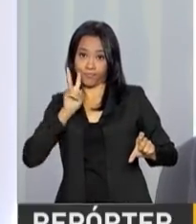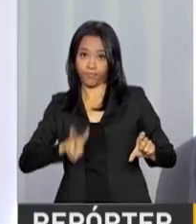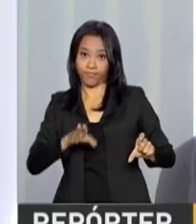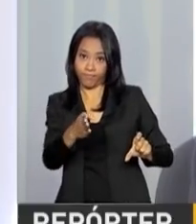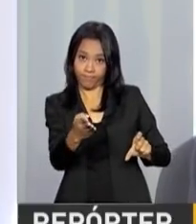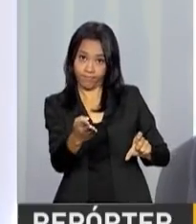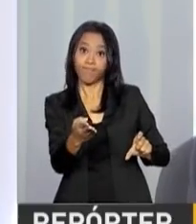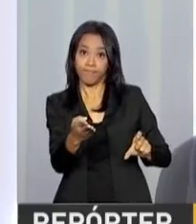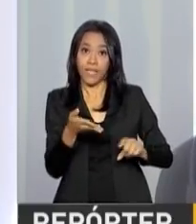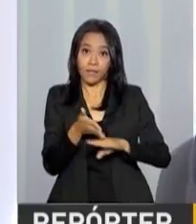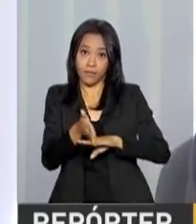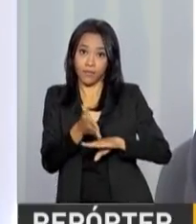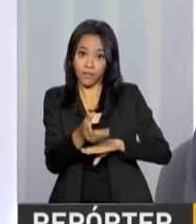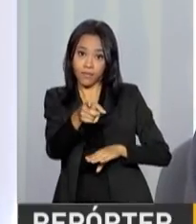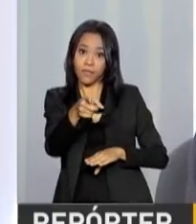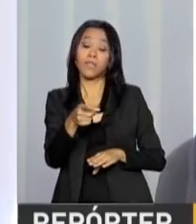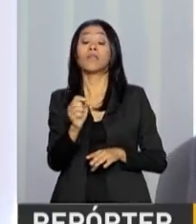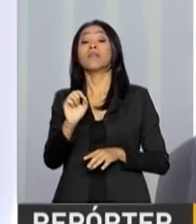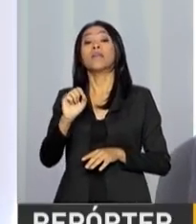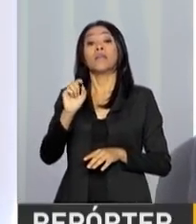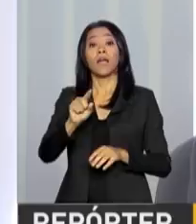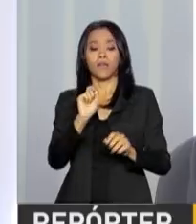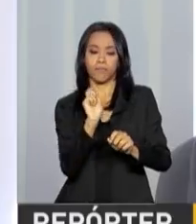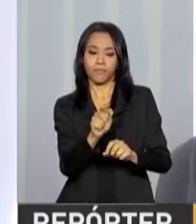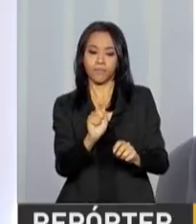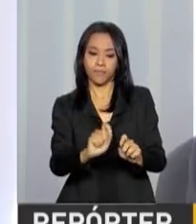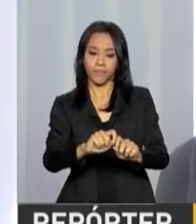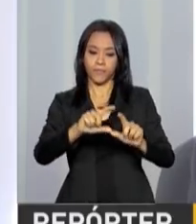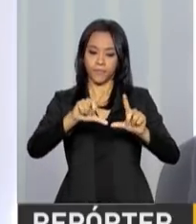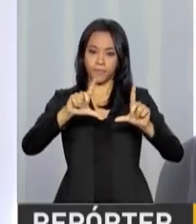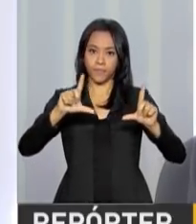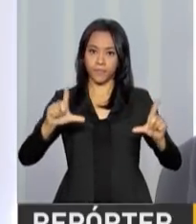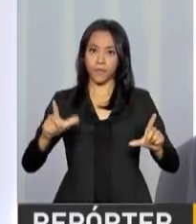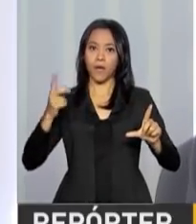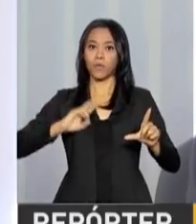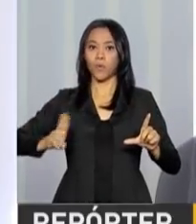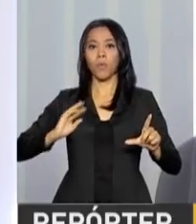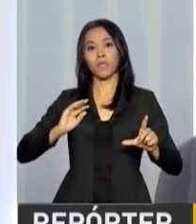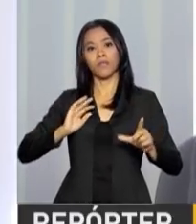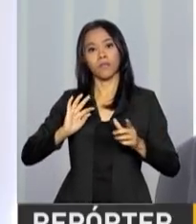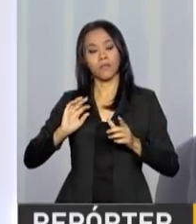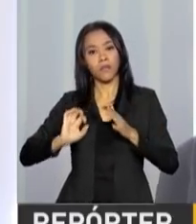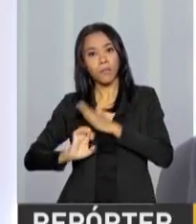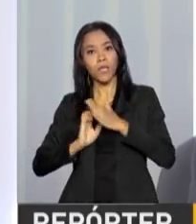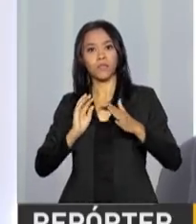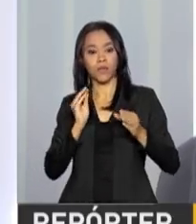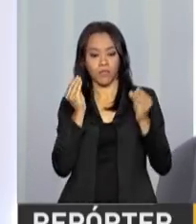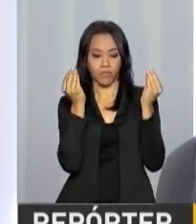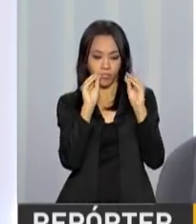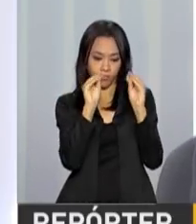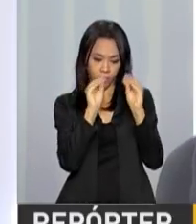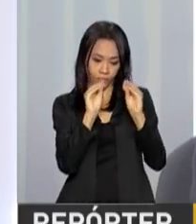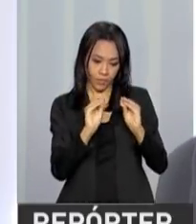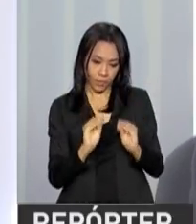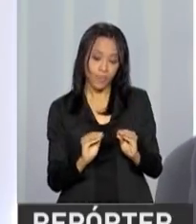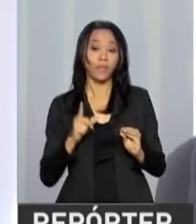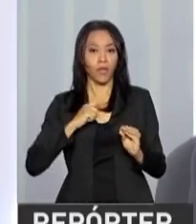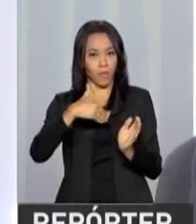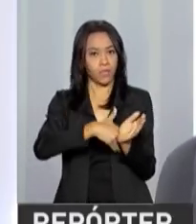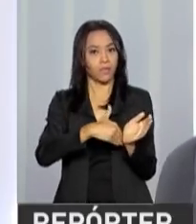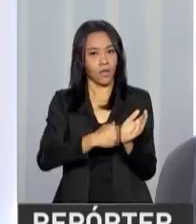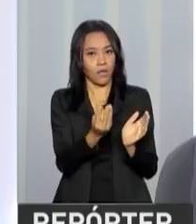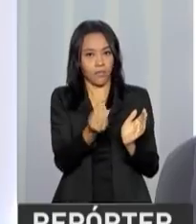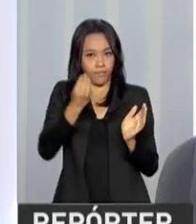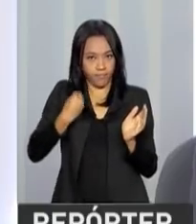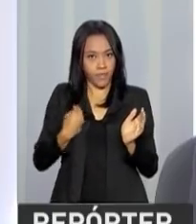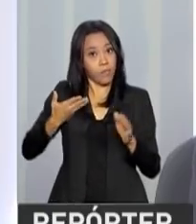www.bnb.gov.br e acesso a um formulário eletrônico e se cadastram e em forma os seus dados ela vai receber uma senha e